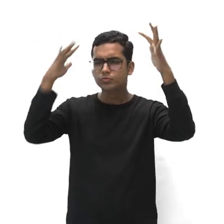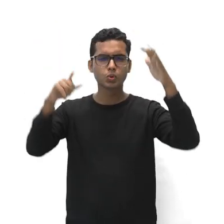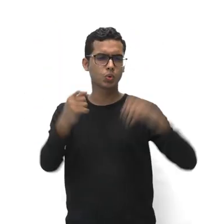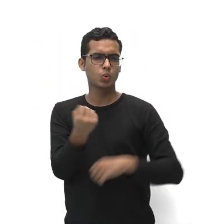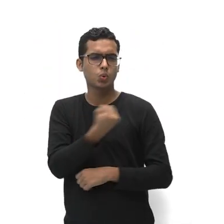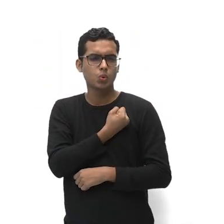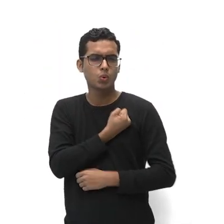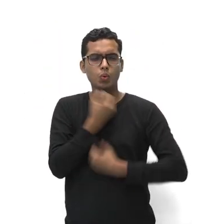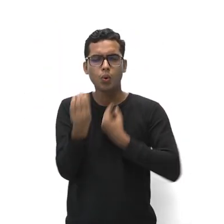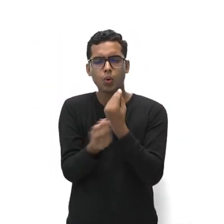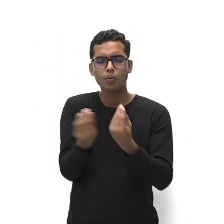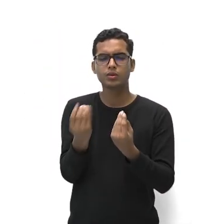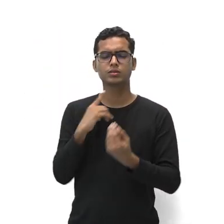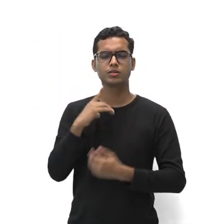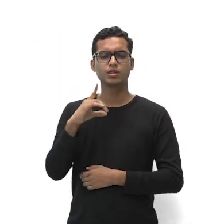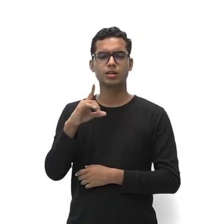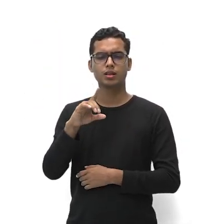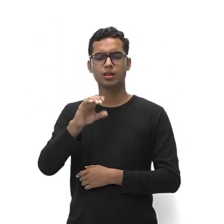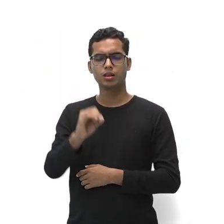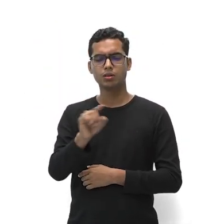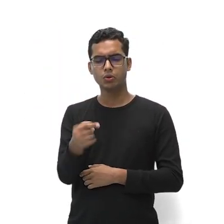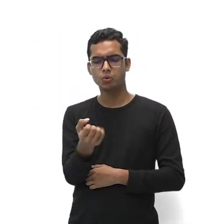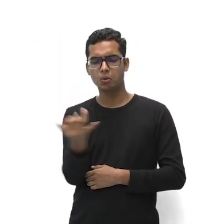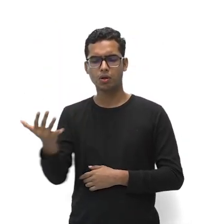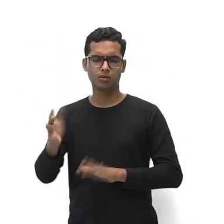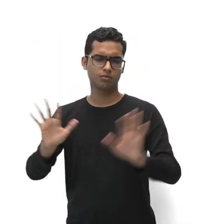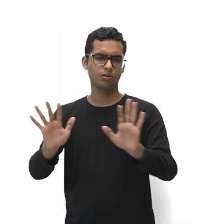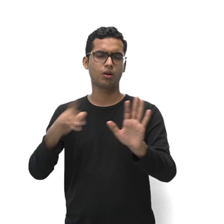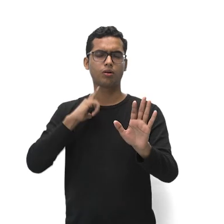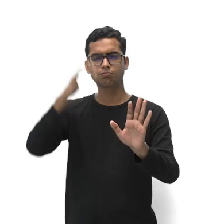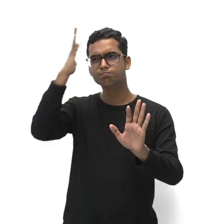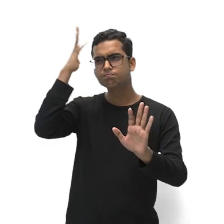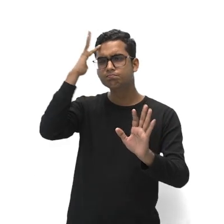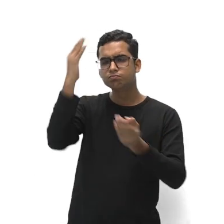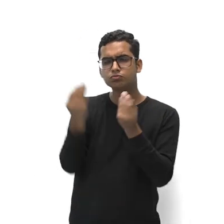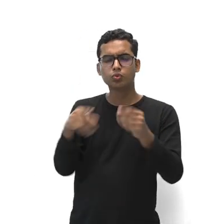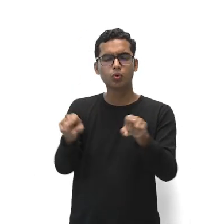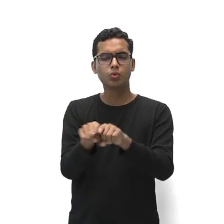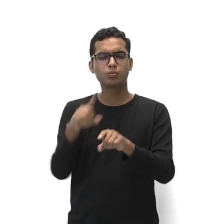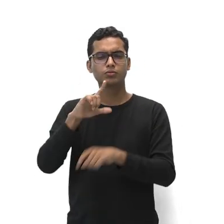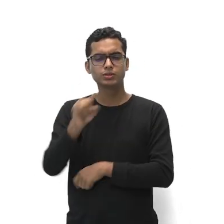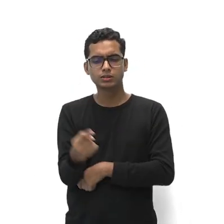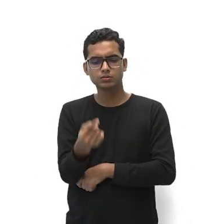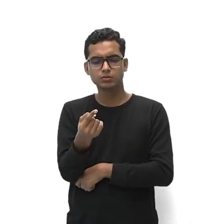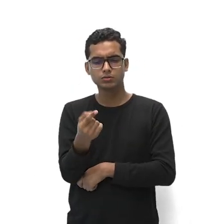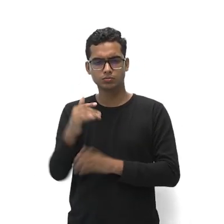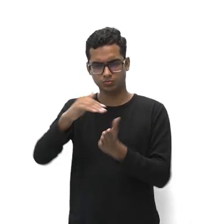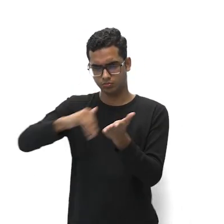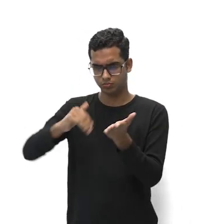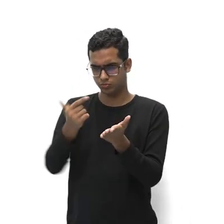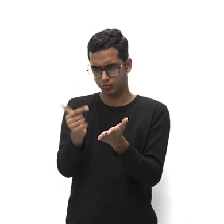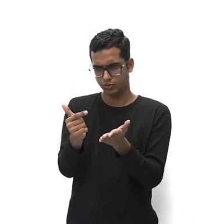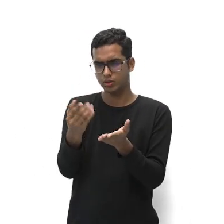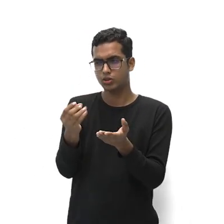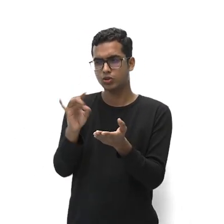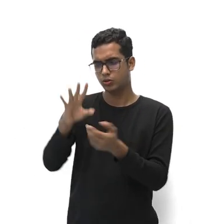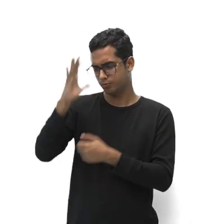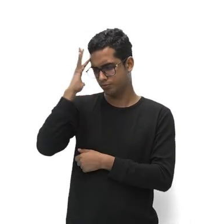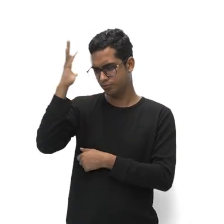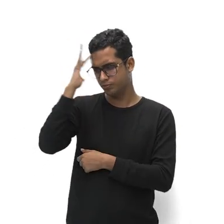fosse decimal. Como se não existisse vírgula, né? Então eu teria o quê? 0,4 vezes